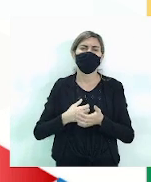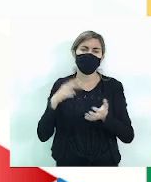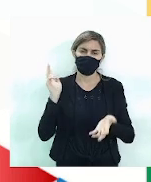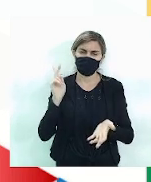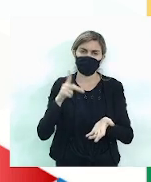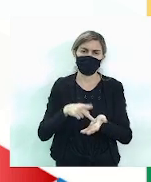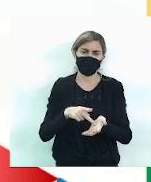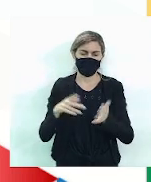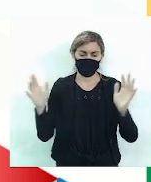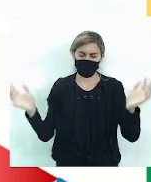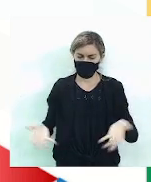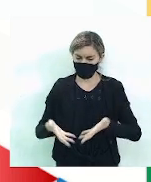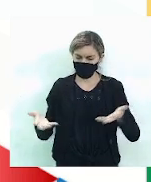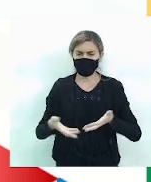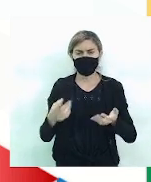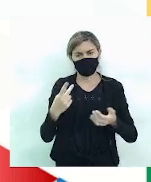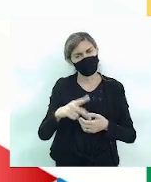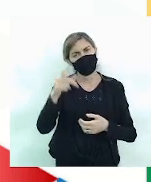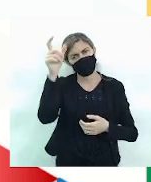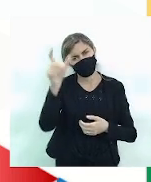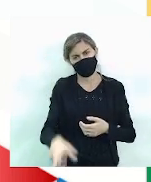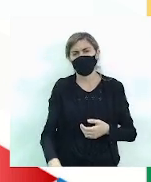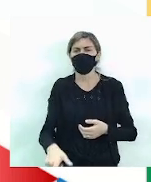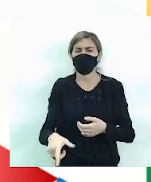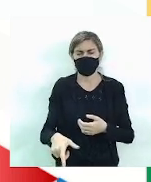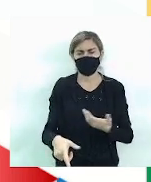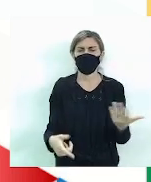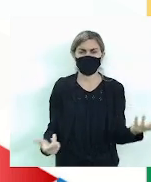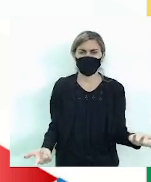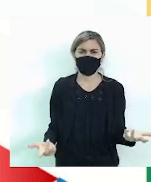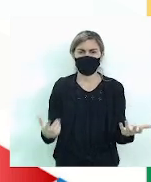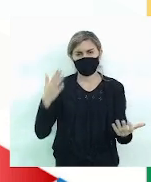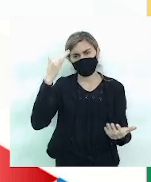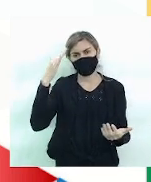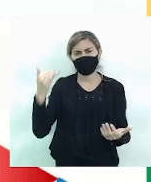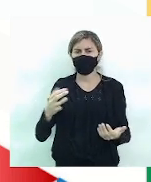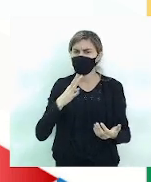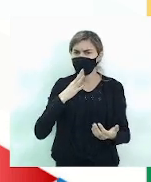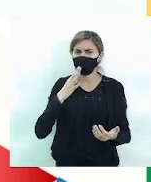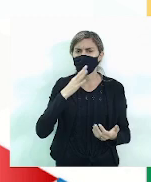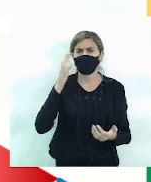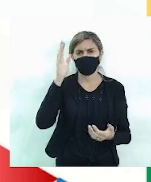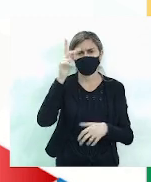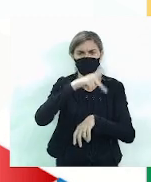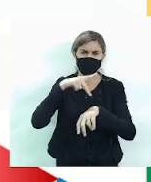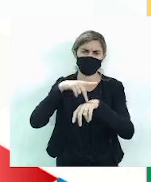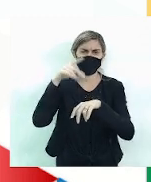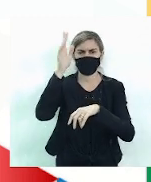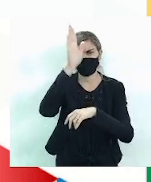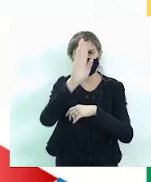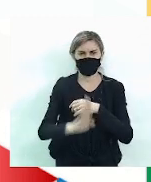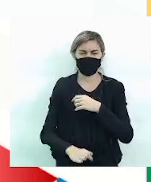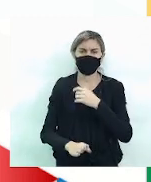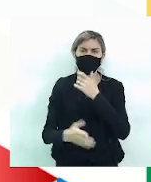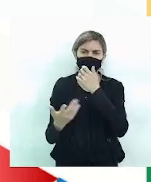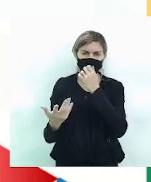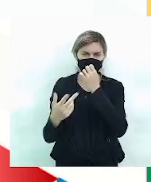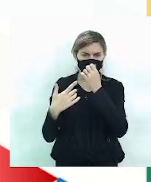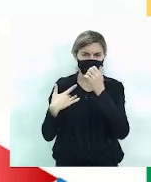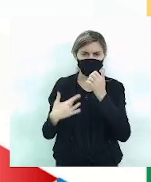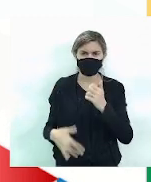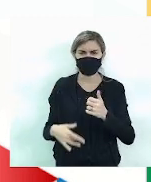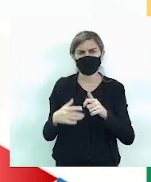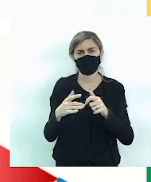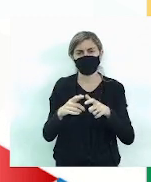realmente, hoje, ele é uma personalidade, não é? Conhecida nacionalmente. Mas infelizmente, assim, muita